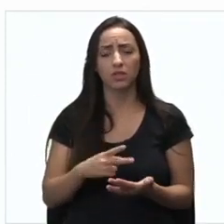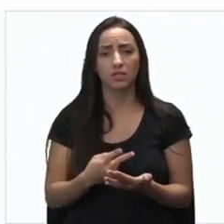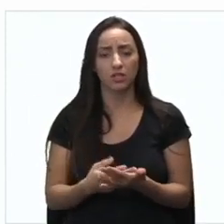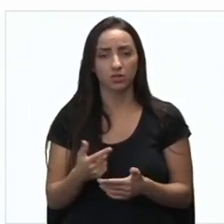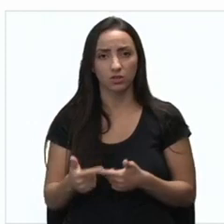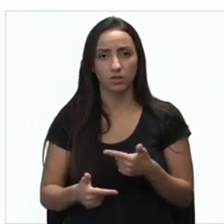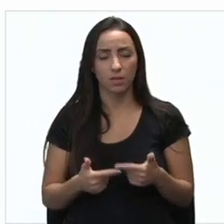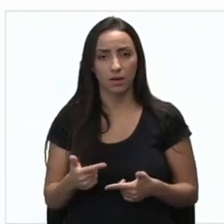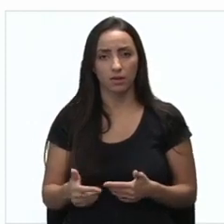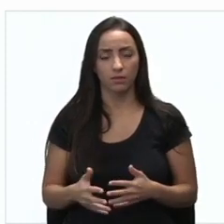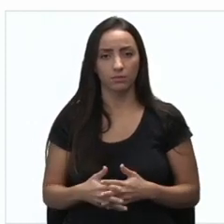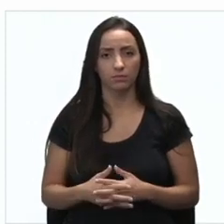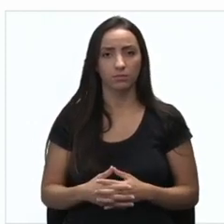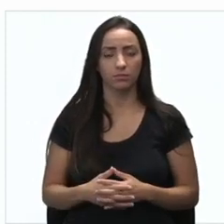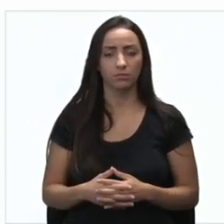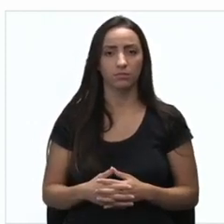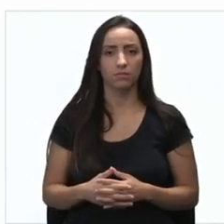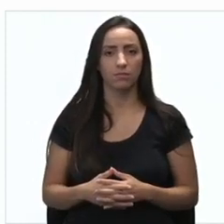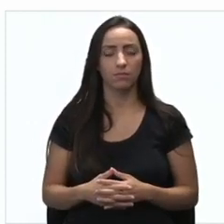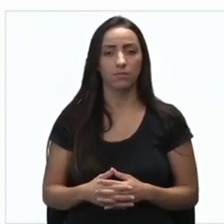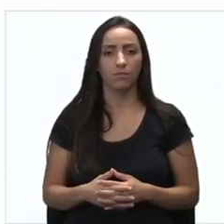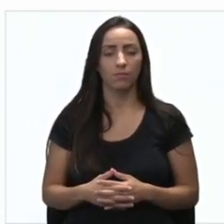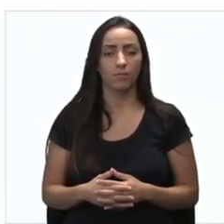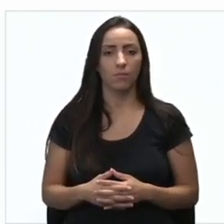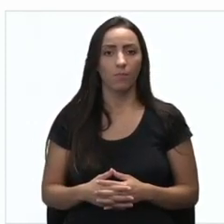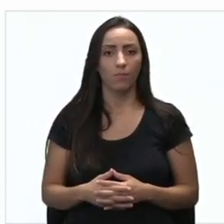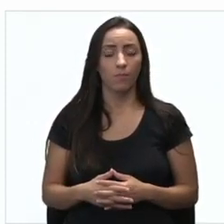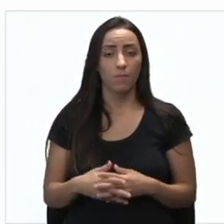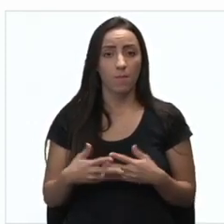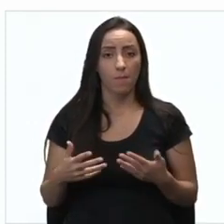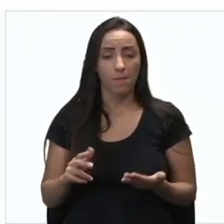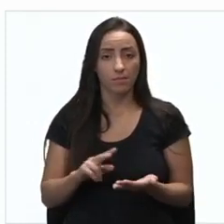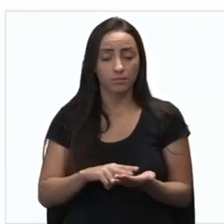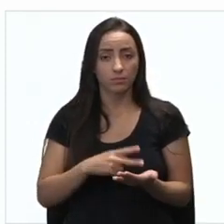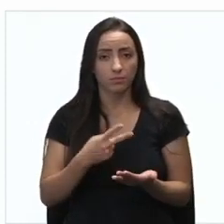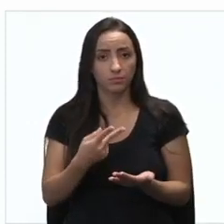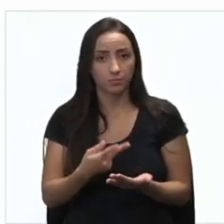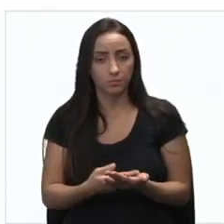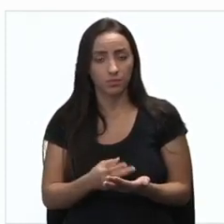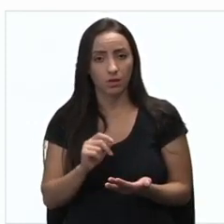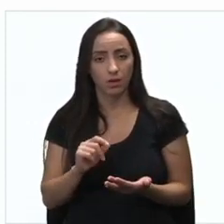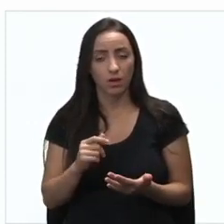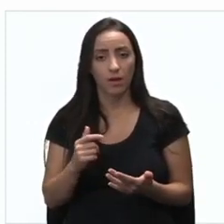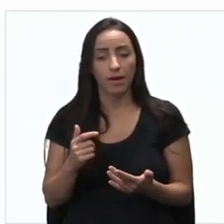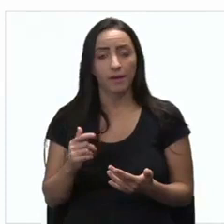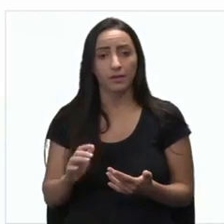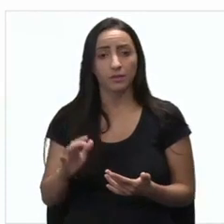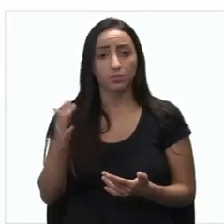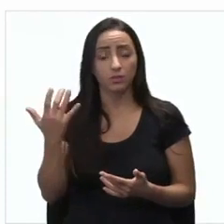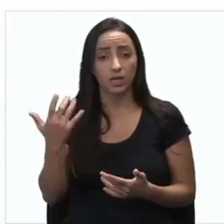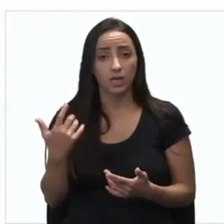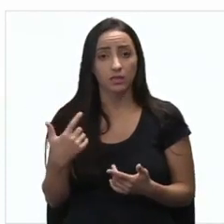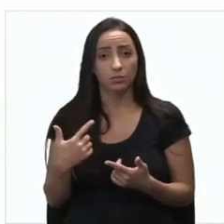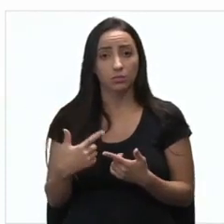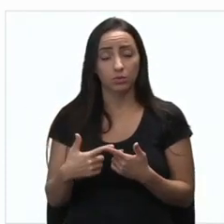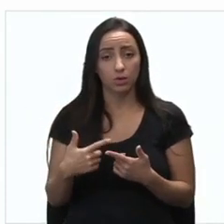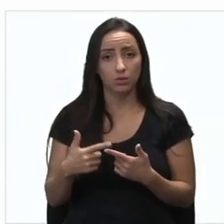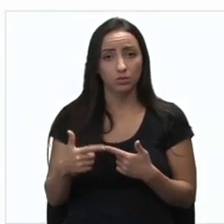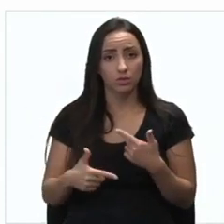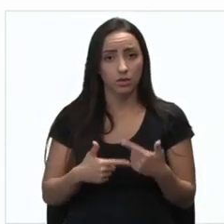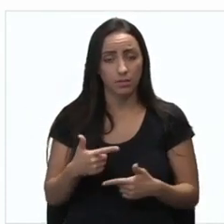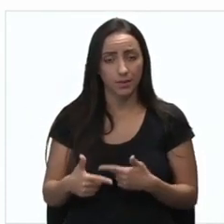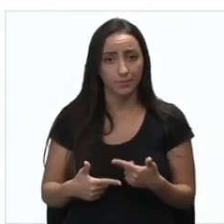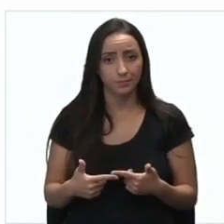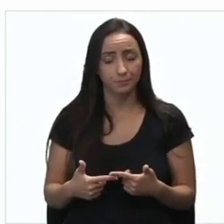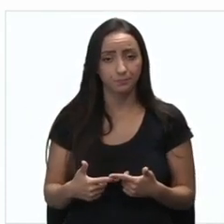É um acidente que ocorre aí em decorrência do exercício do trabalho a serviço da organização e